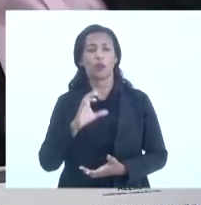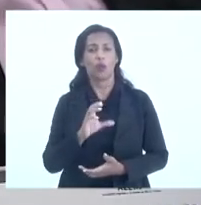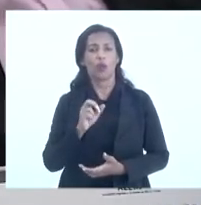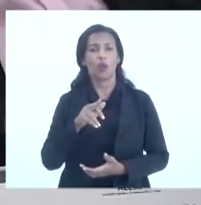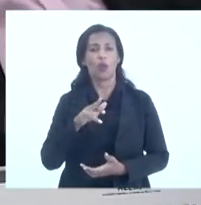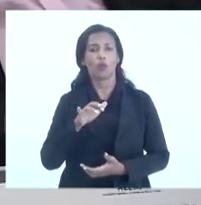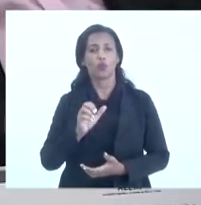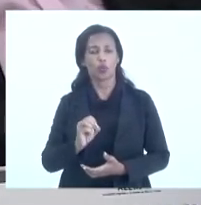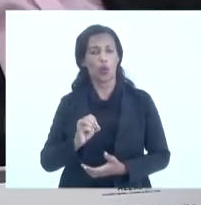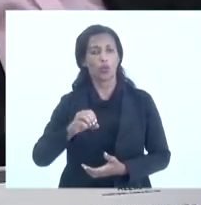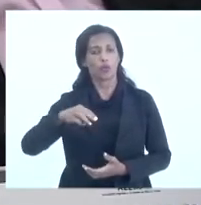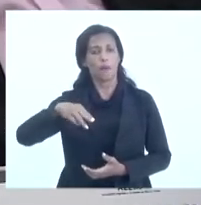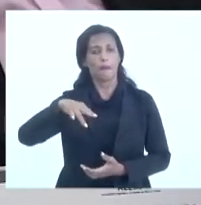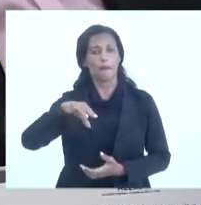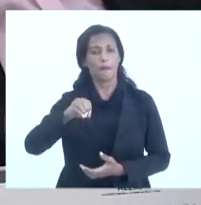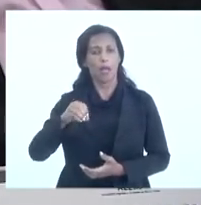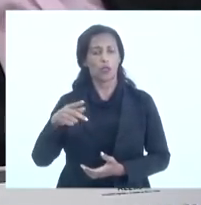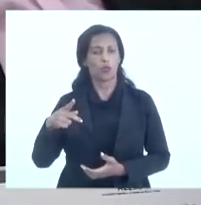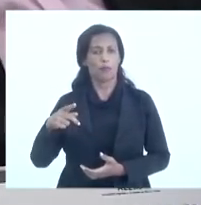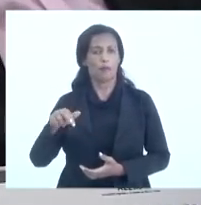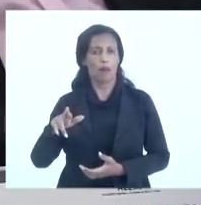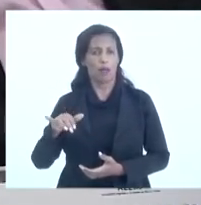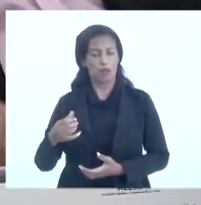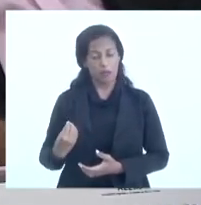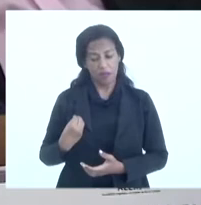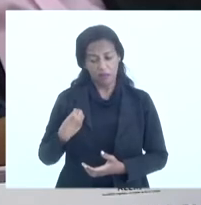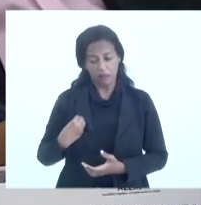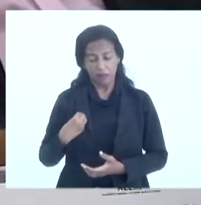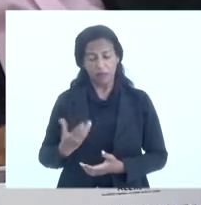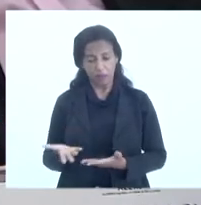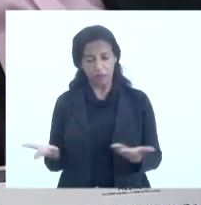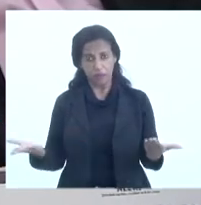o SISMEPA, e vivemos,